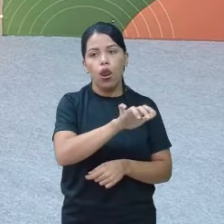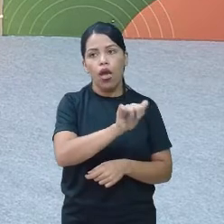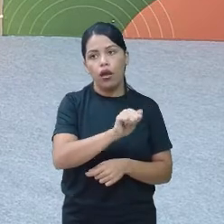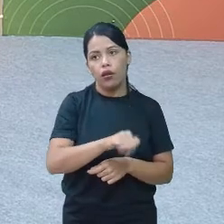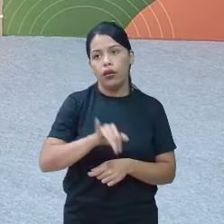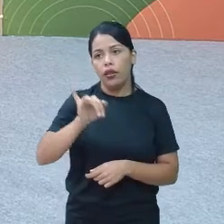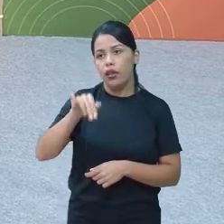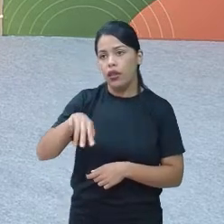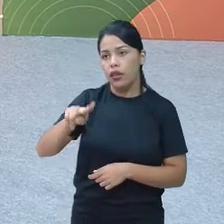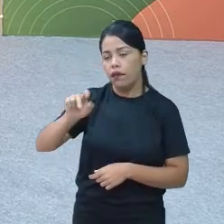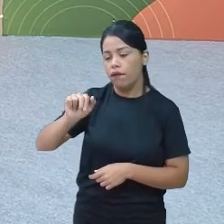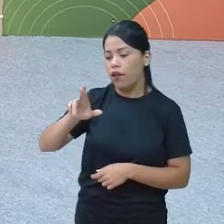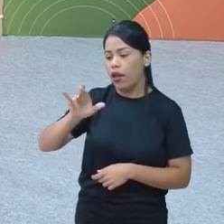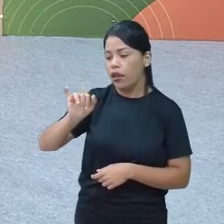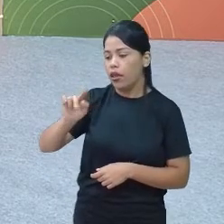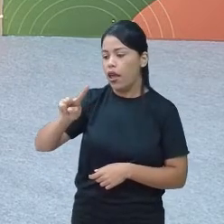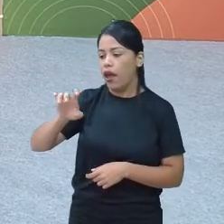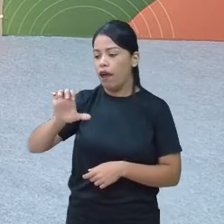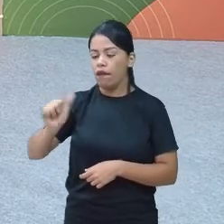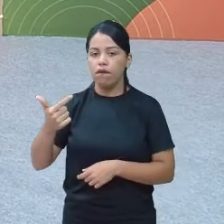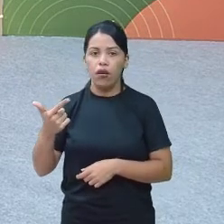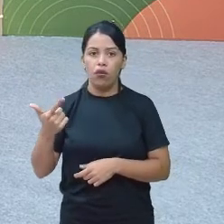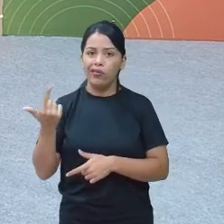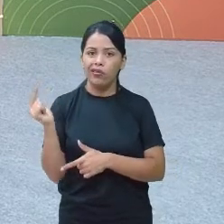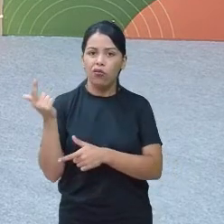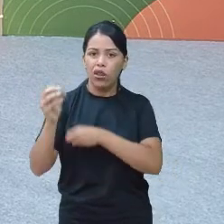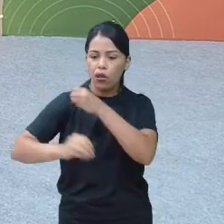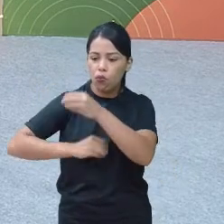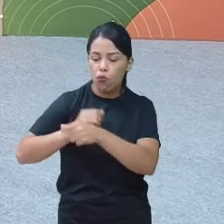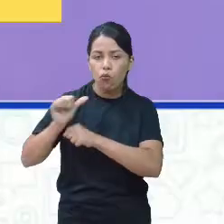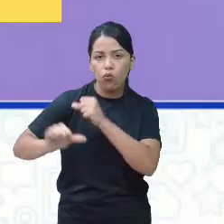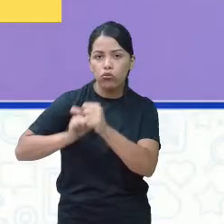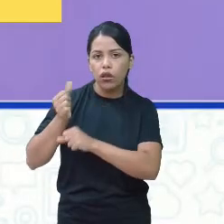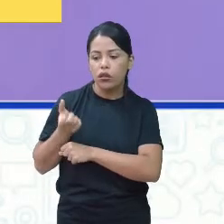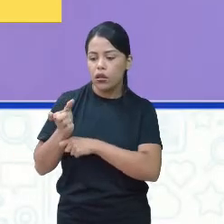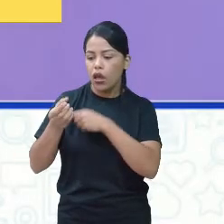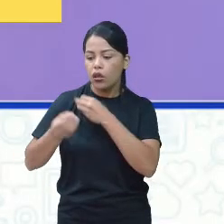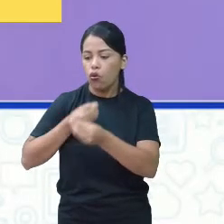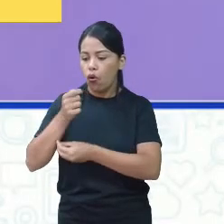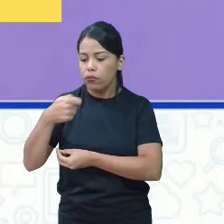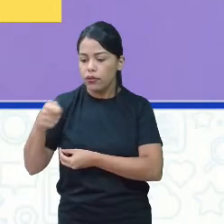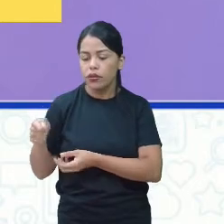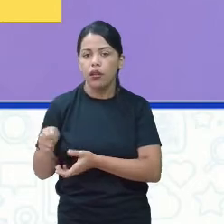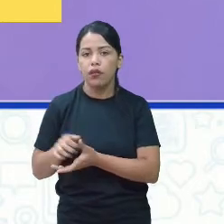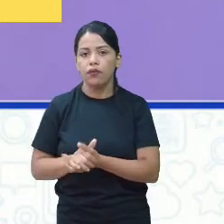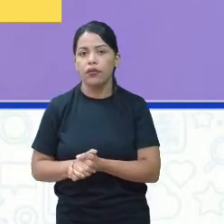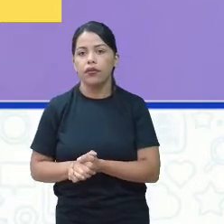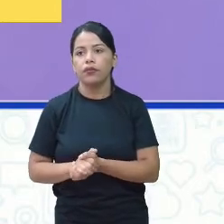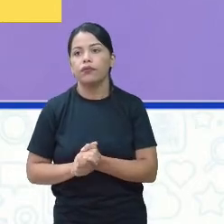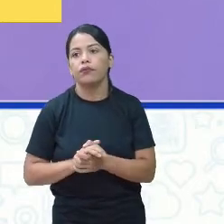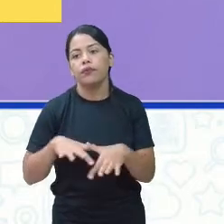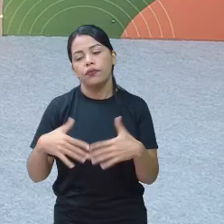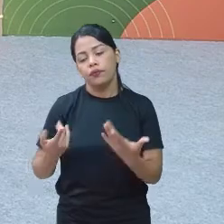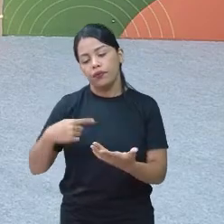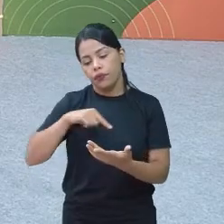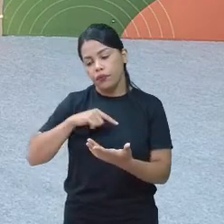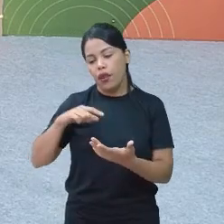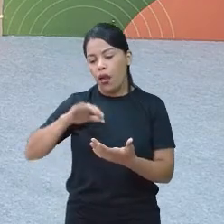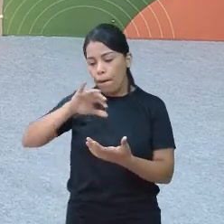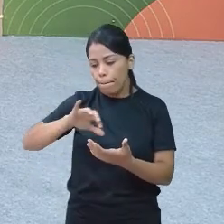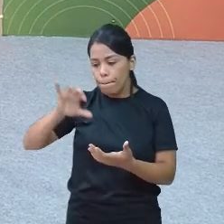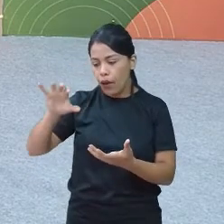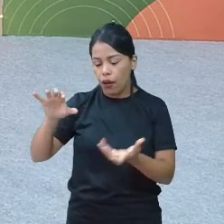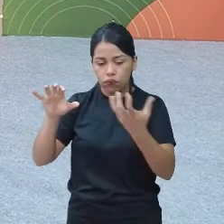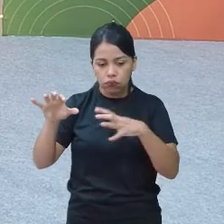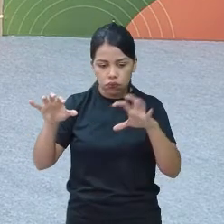singular. Quais são eles? O que, quem, onde e como. Então, aqui a gente tem aí bem separadinho quais são